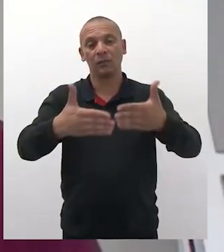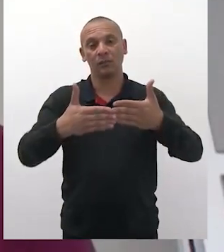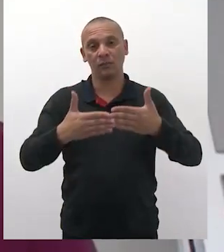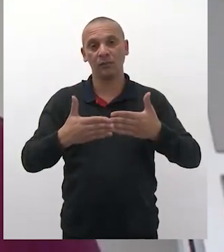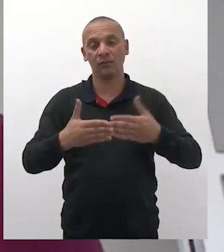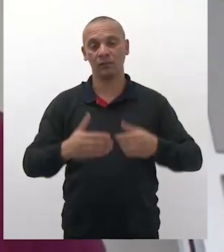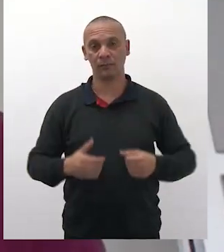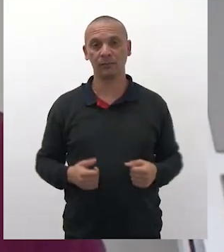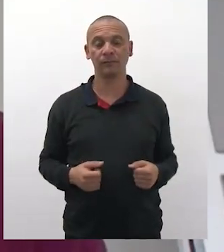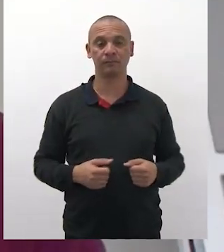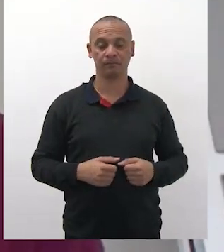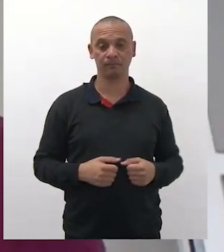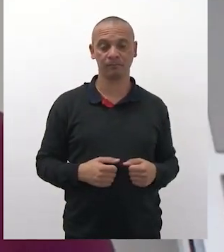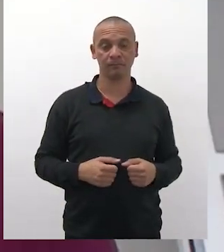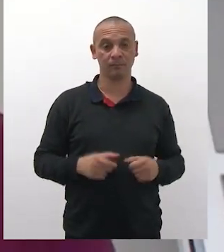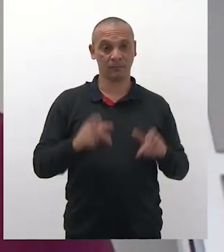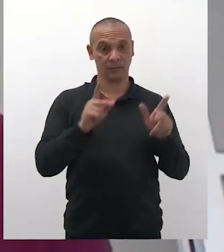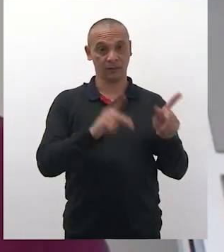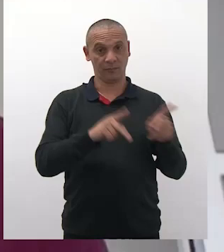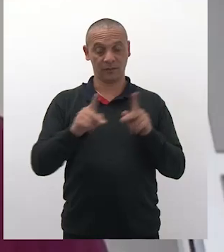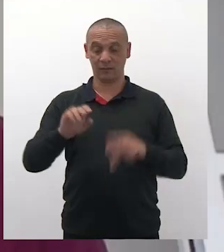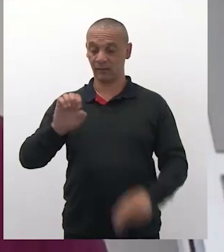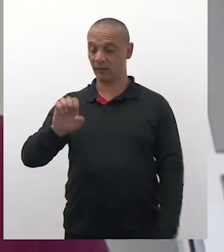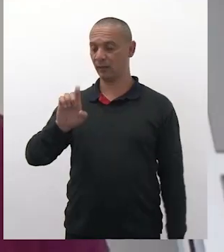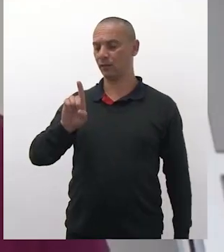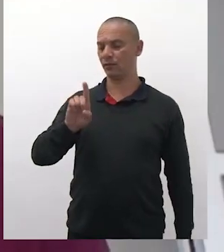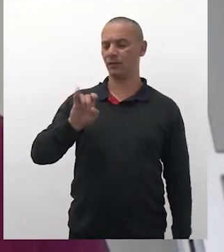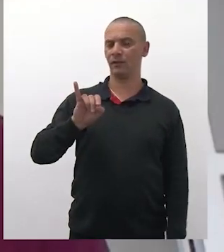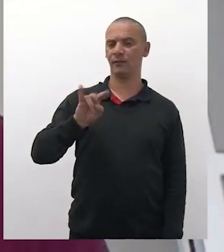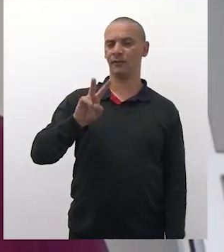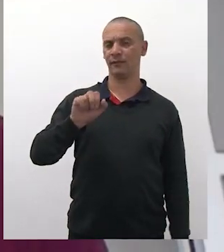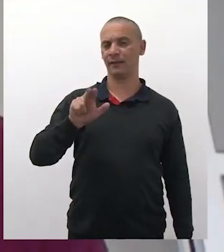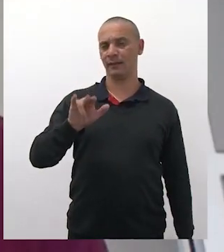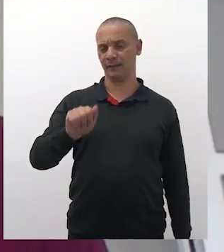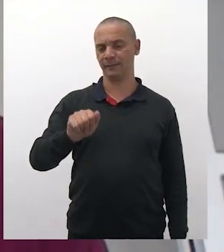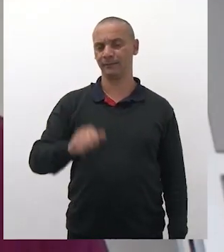CRE. Professora Edivânia,